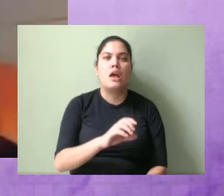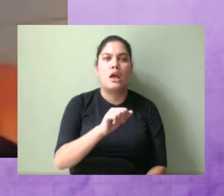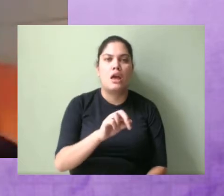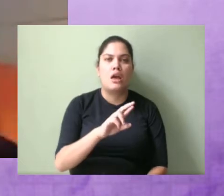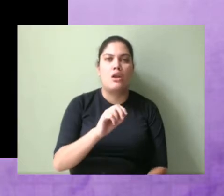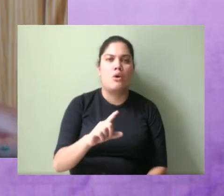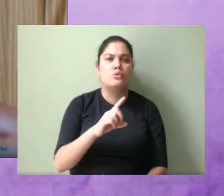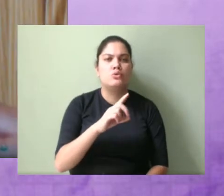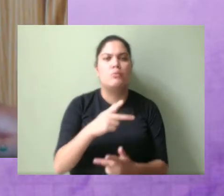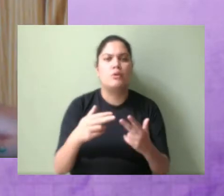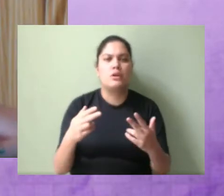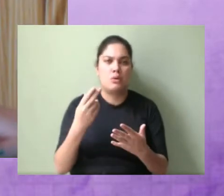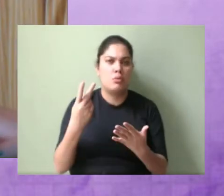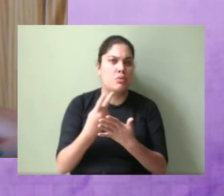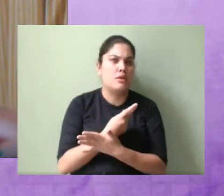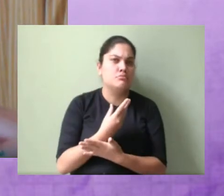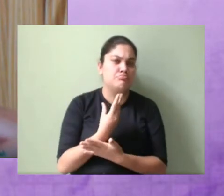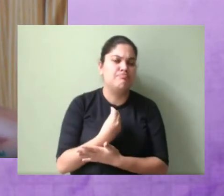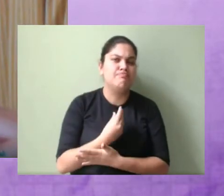Carol,